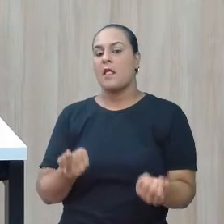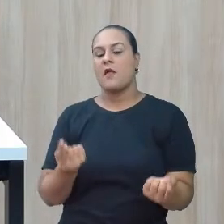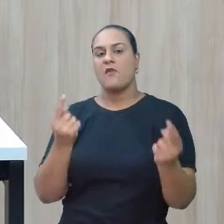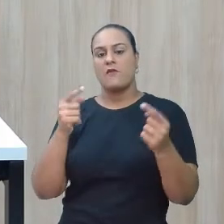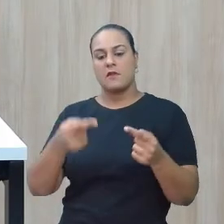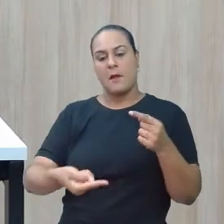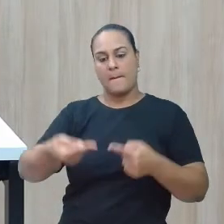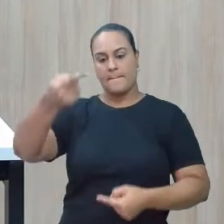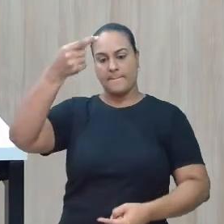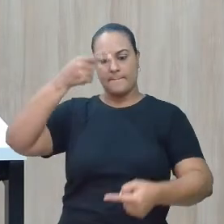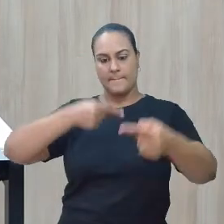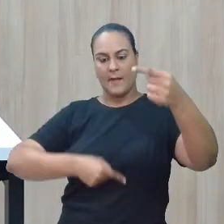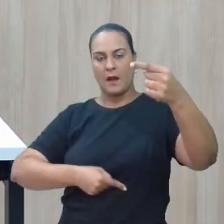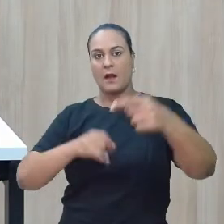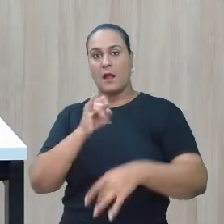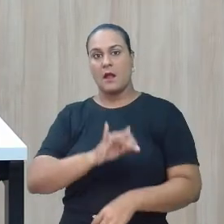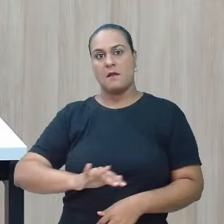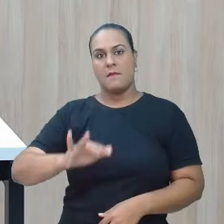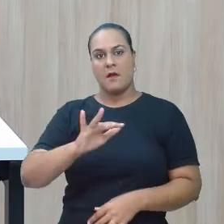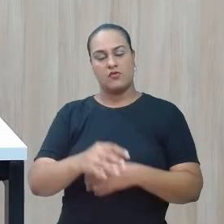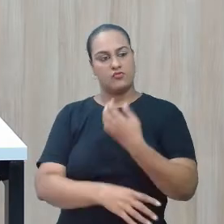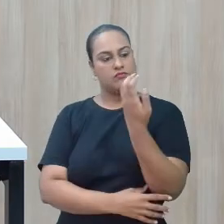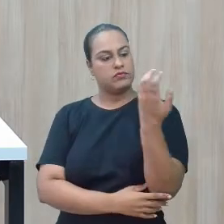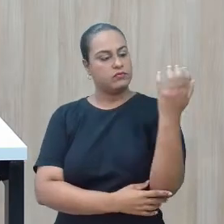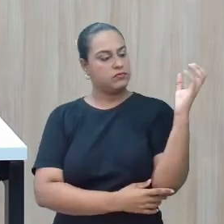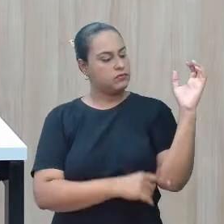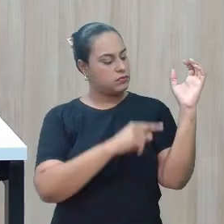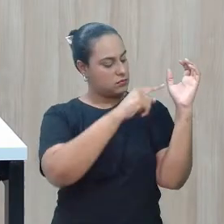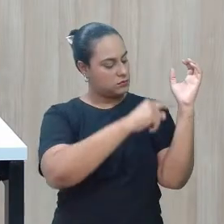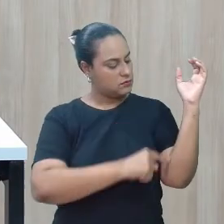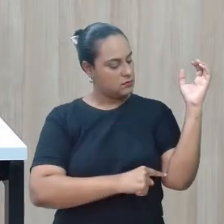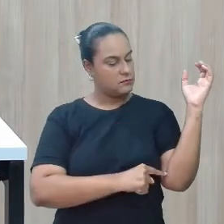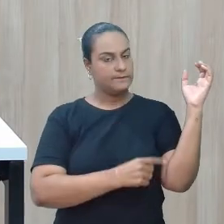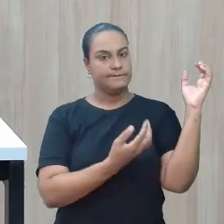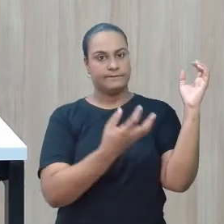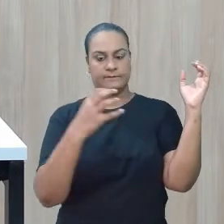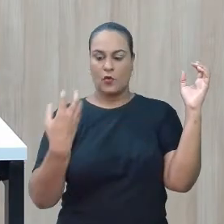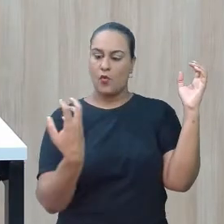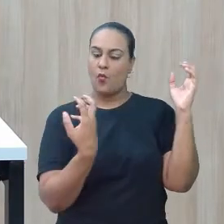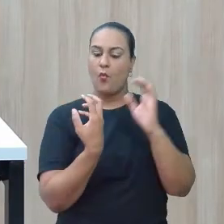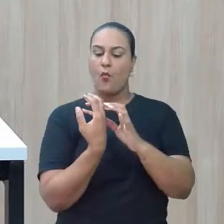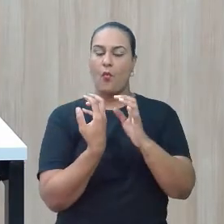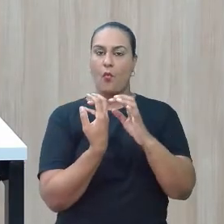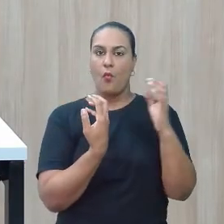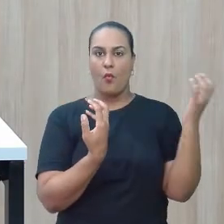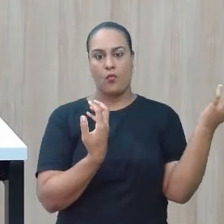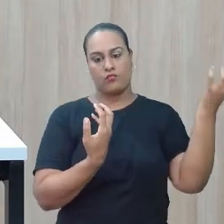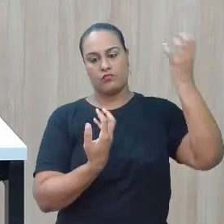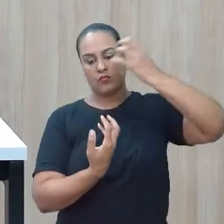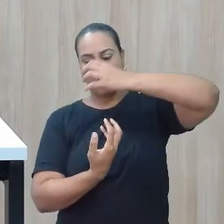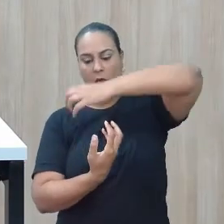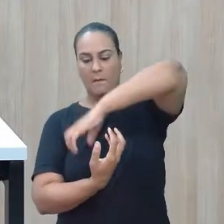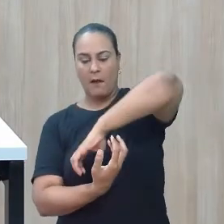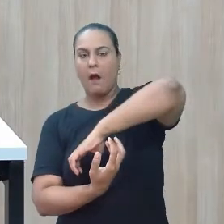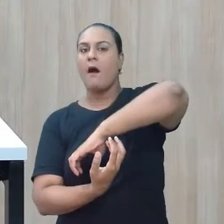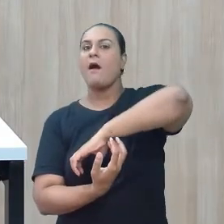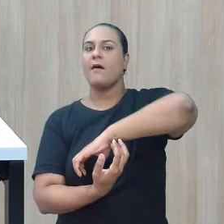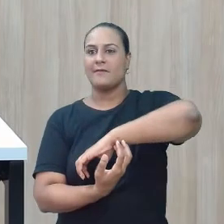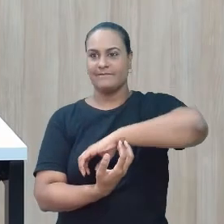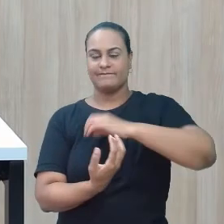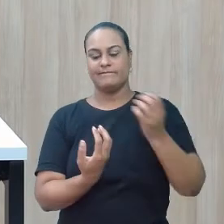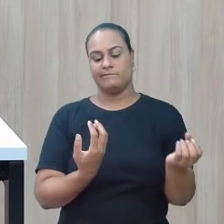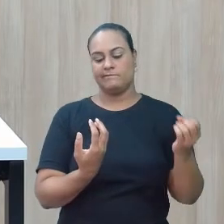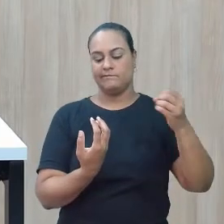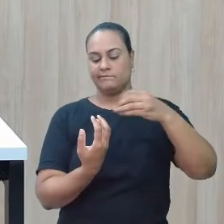a questão aí da imagem, né? E dessa imagem vai ser enviado, a retina vai mandar pelo nervo óptico